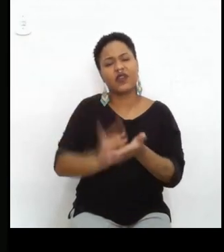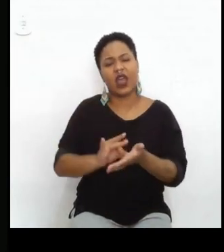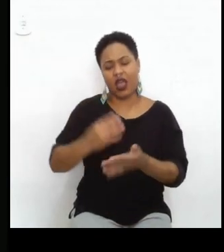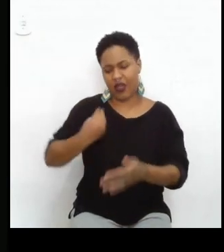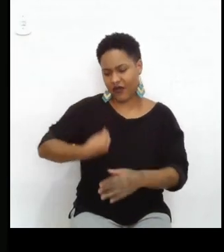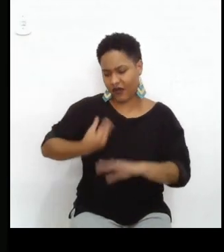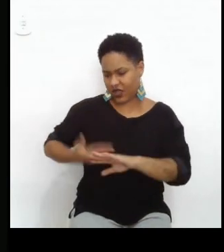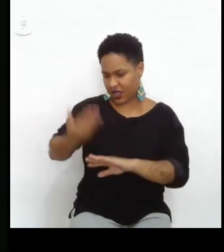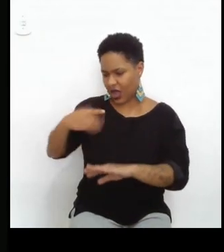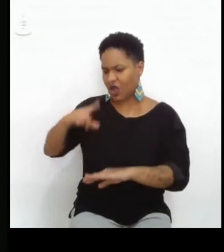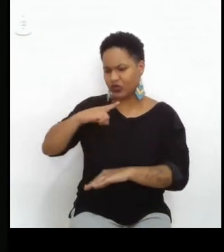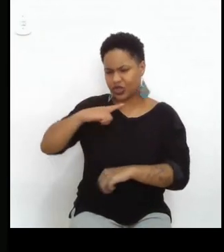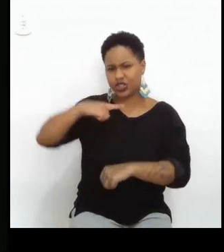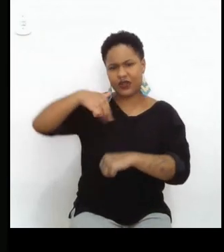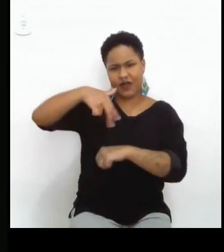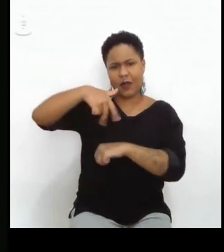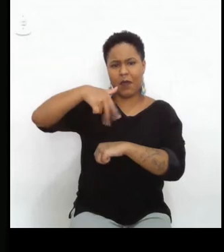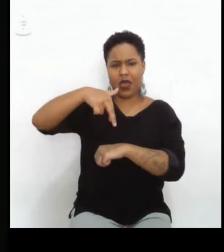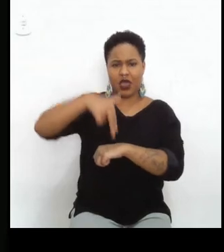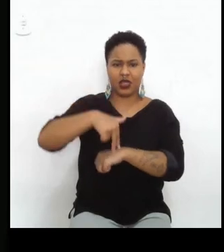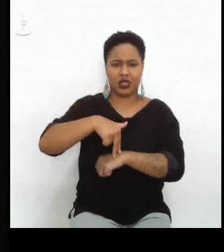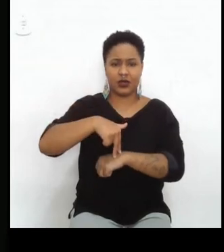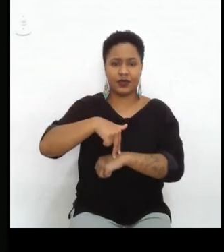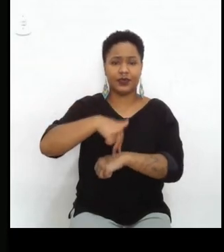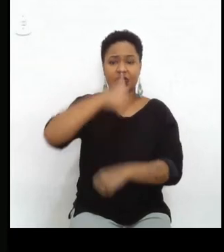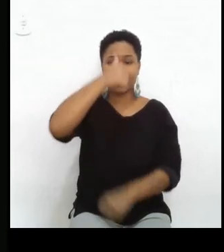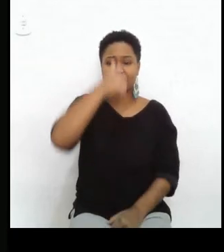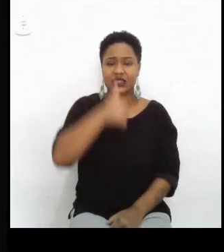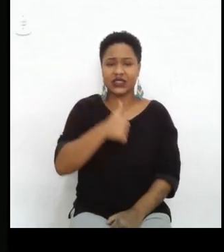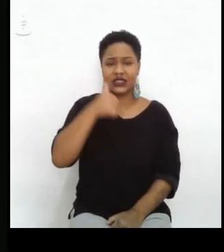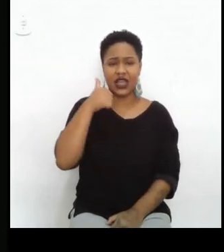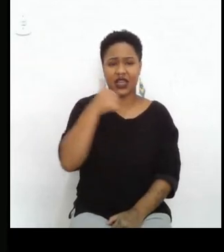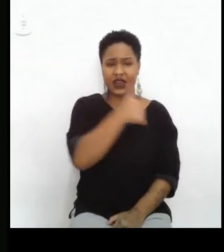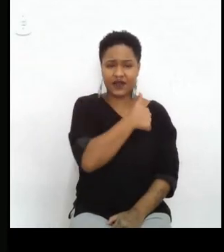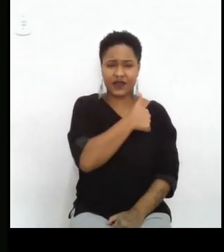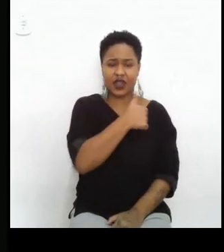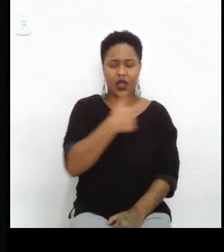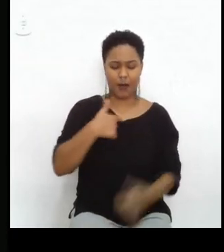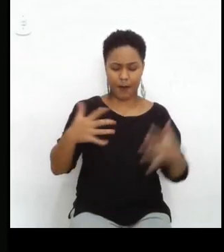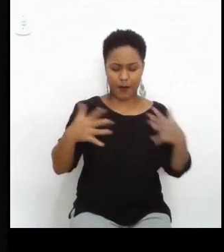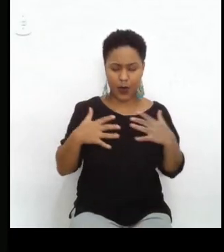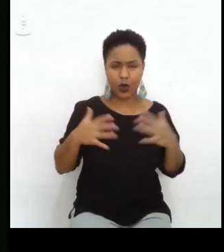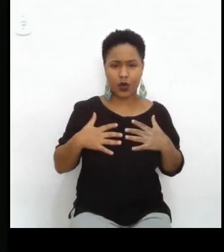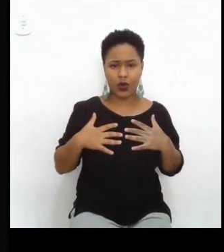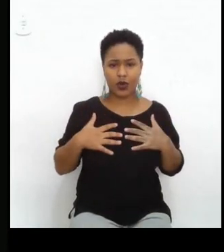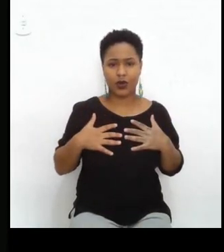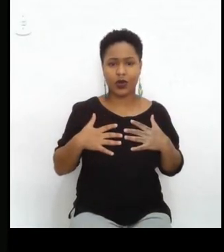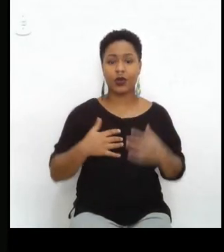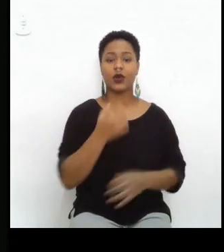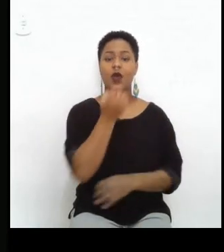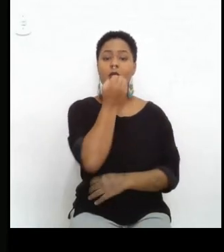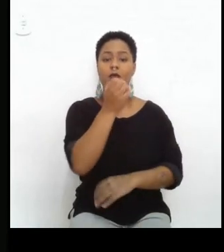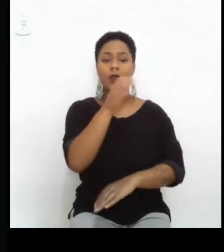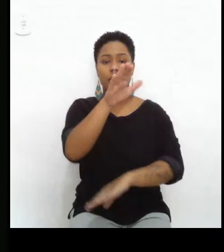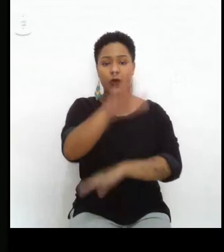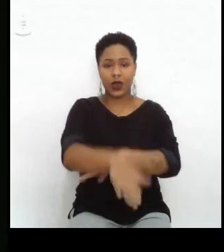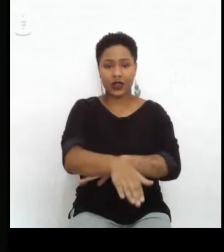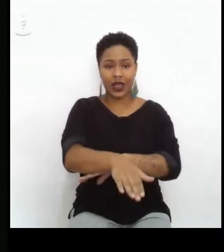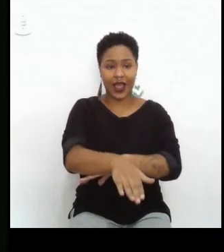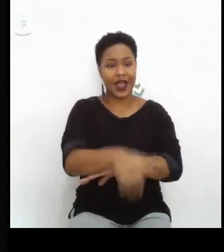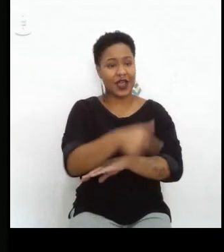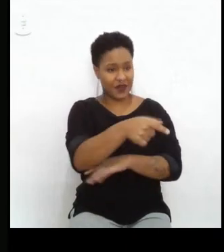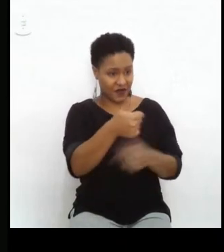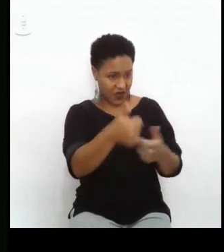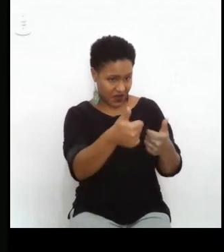perna a sacrificar minha Garça Oi boa tarde você tá melhor